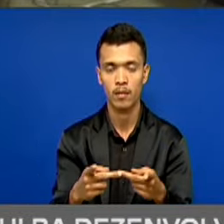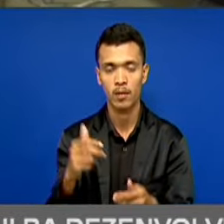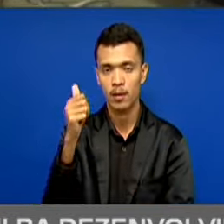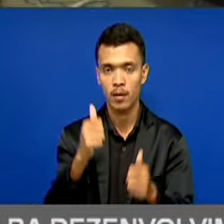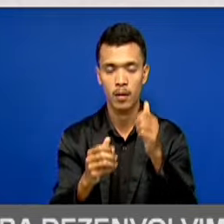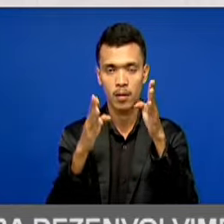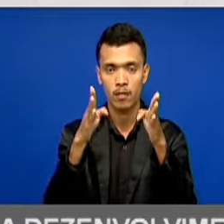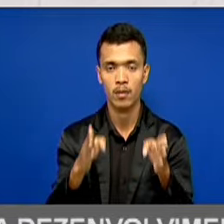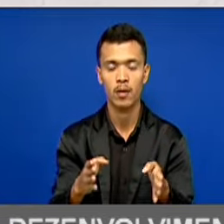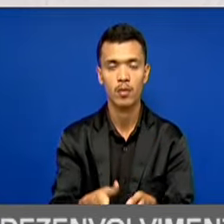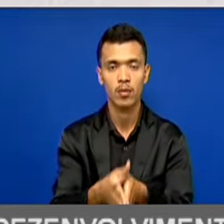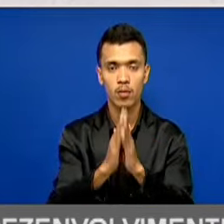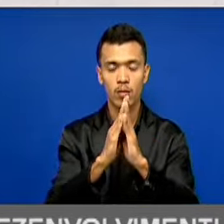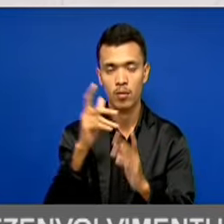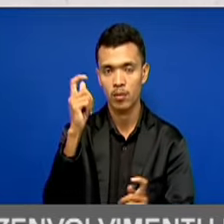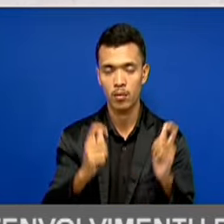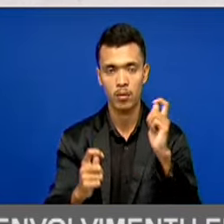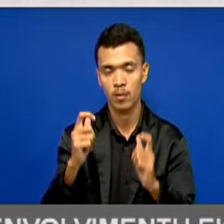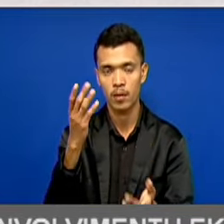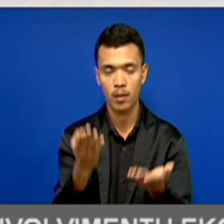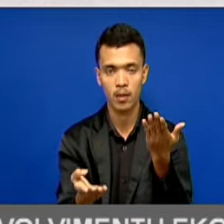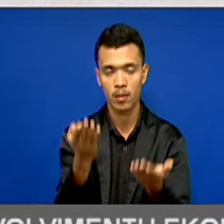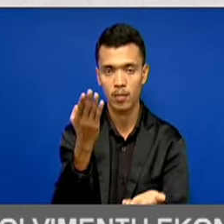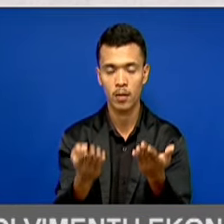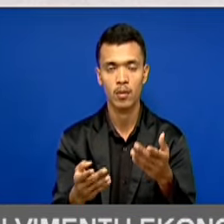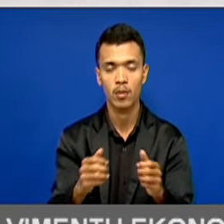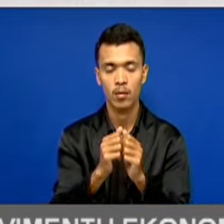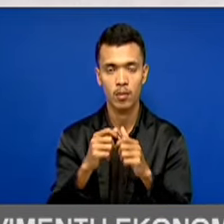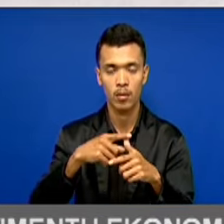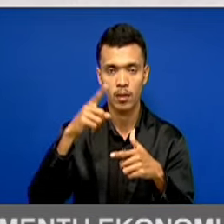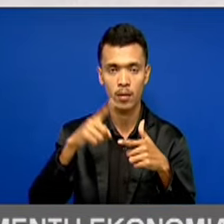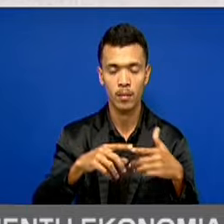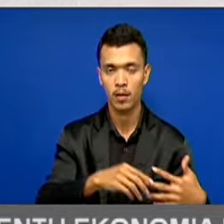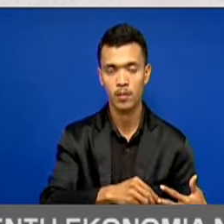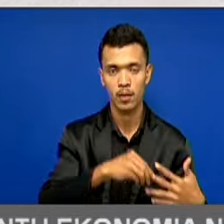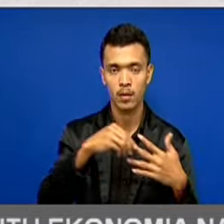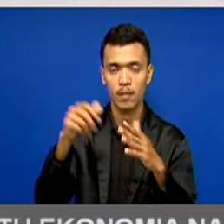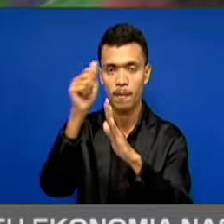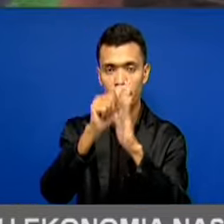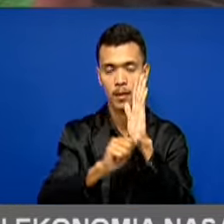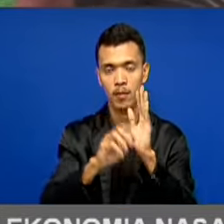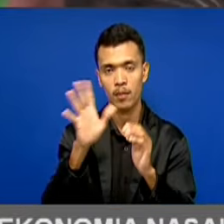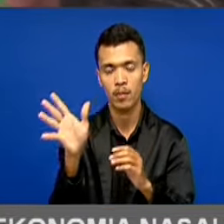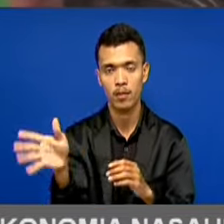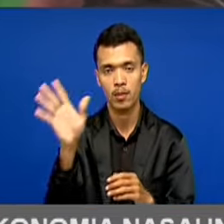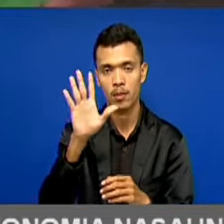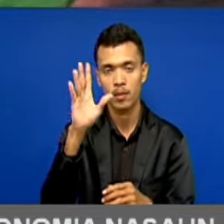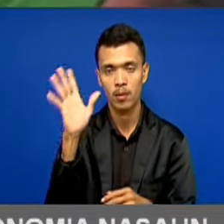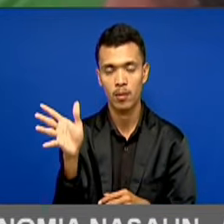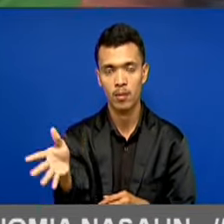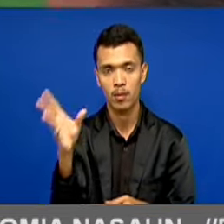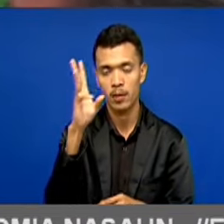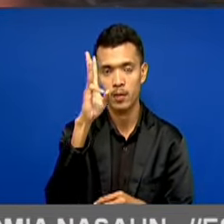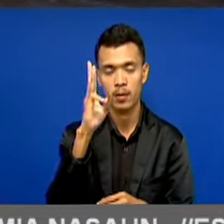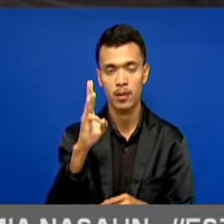João Serra, o Subtribunal ato teto atenuante geral no especial iha artigo limanulo resing lima no limanulo resing nen